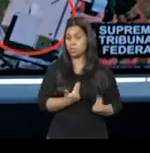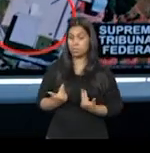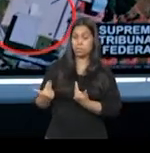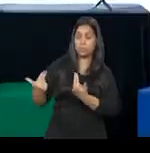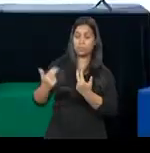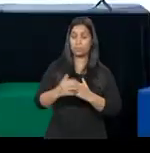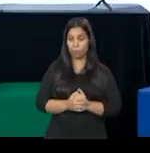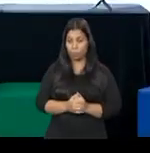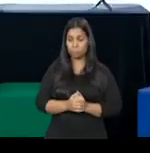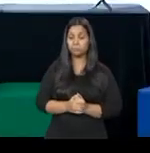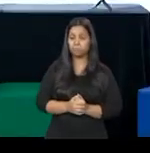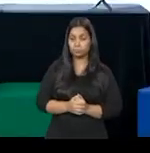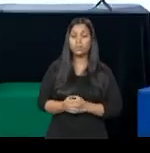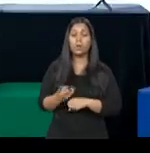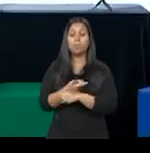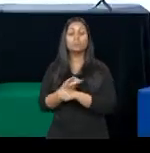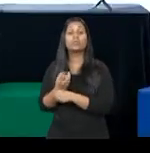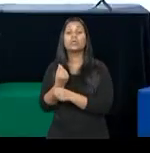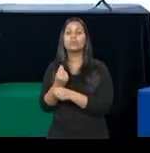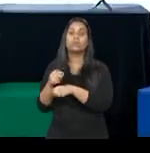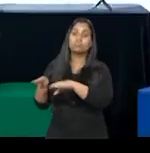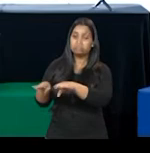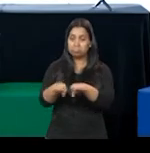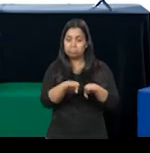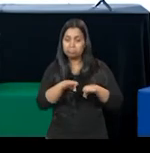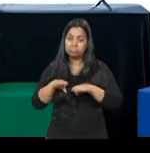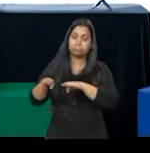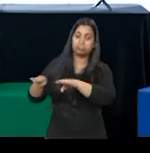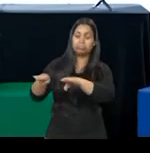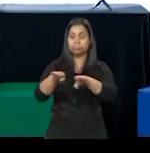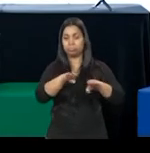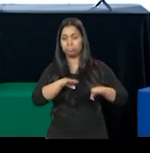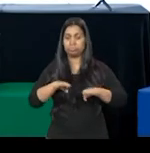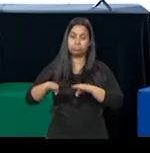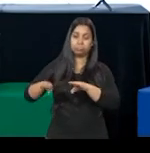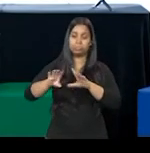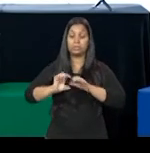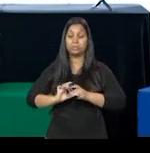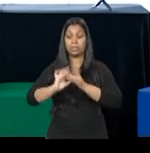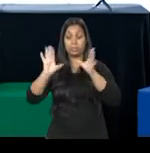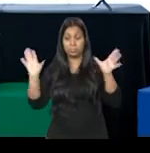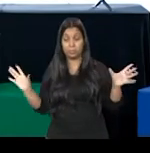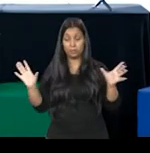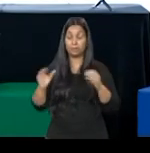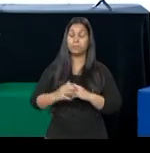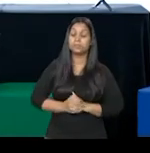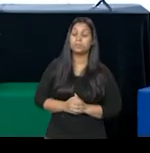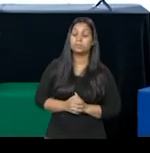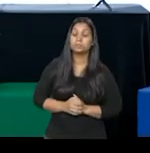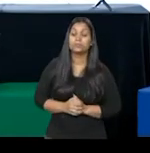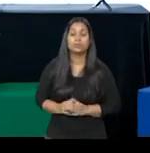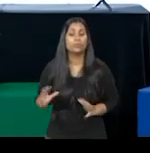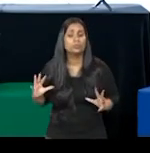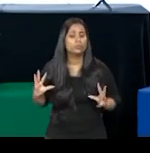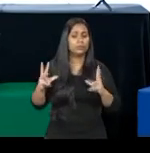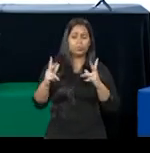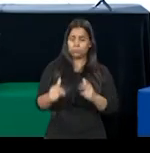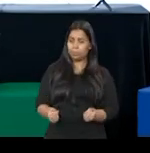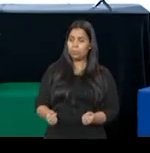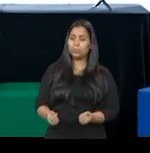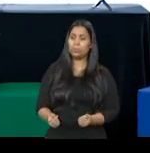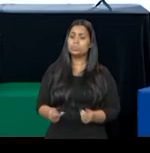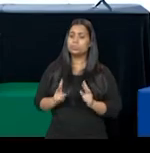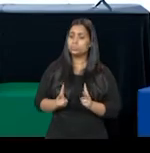ao outro, buscando a harmonia e o equilíbrio e a independência entre os poderes, como se